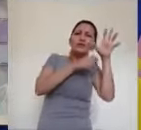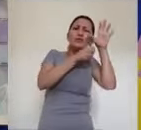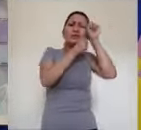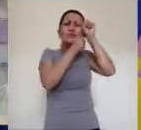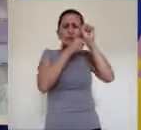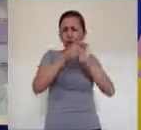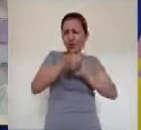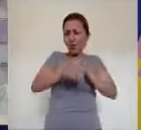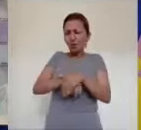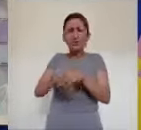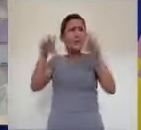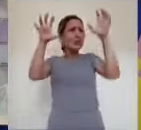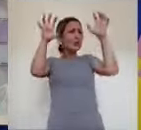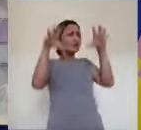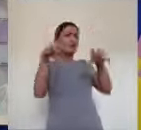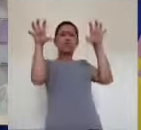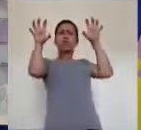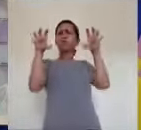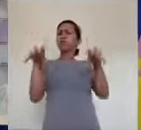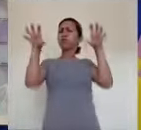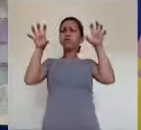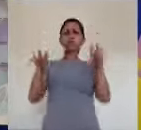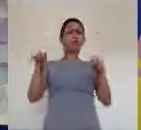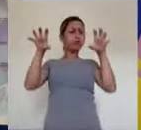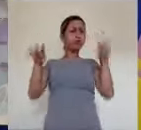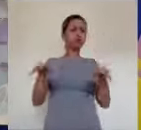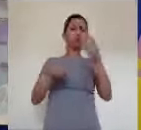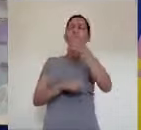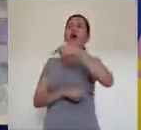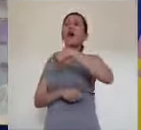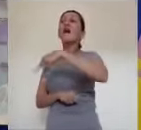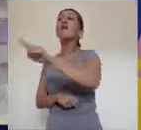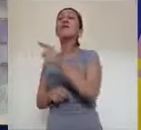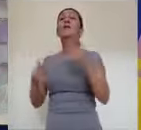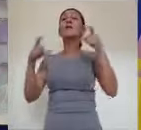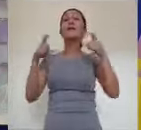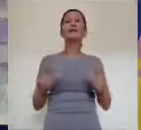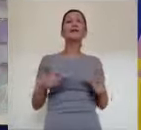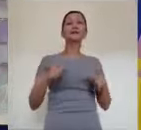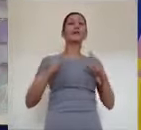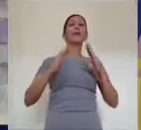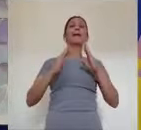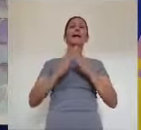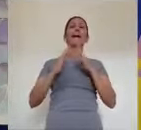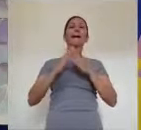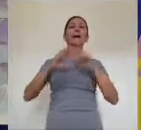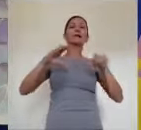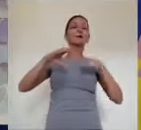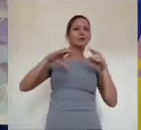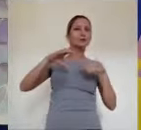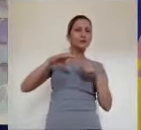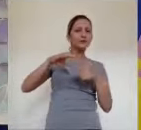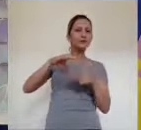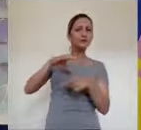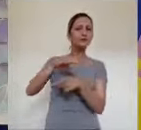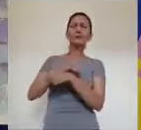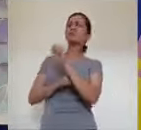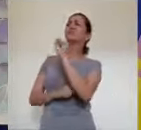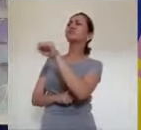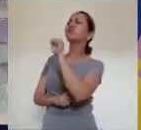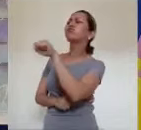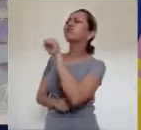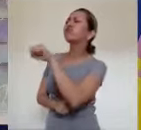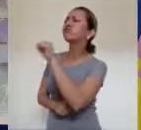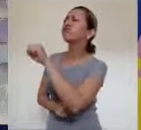noite chuvosa foi bater à porta do casebre do tatu e tem um